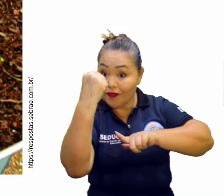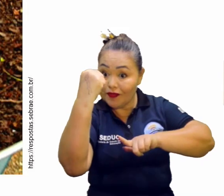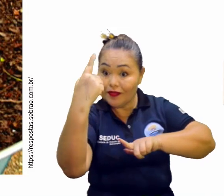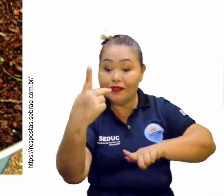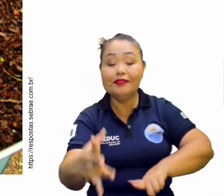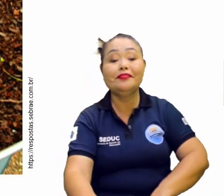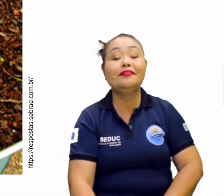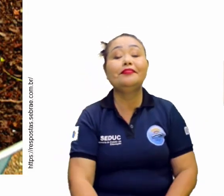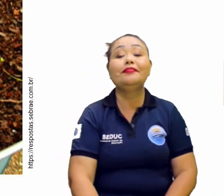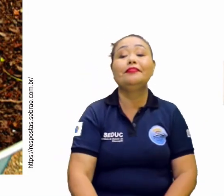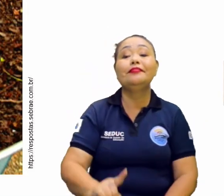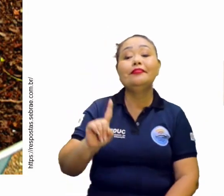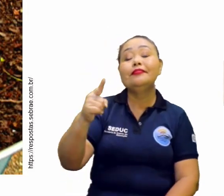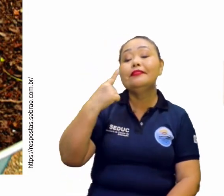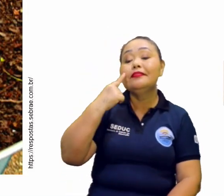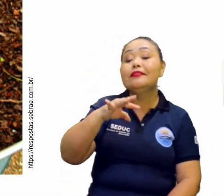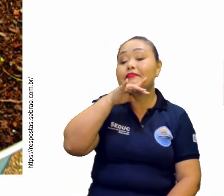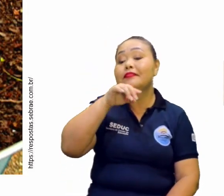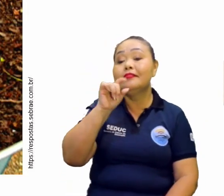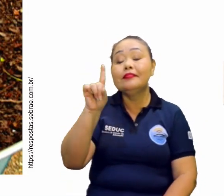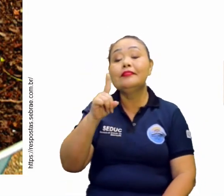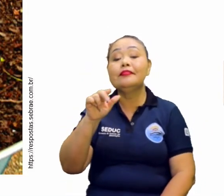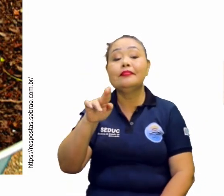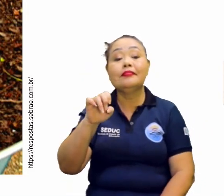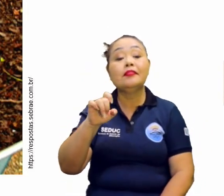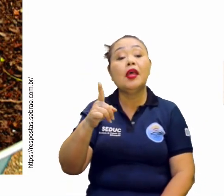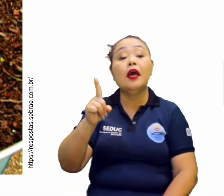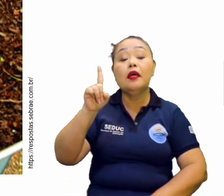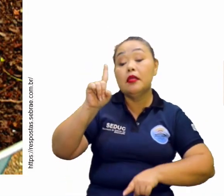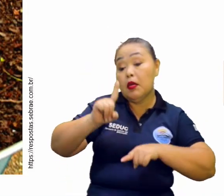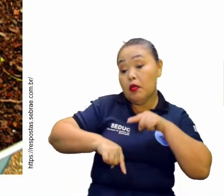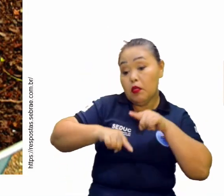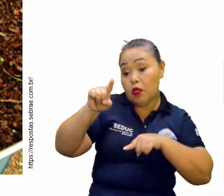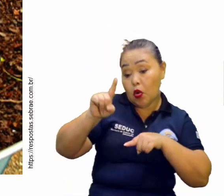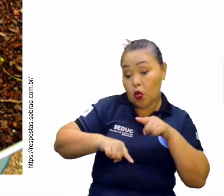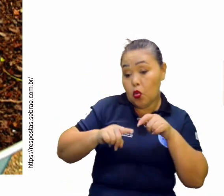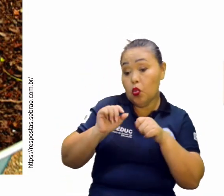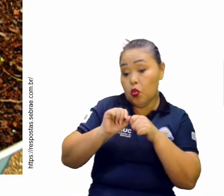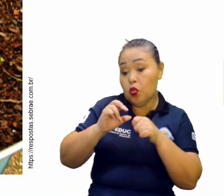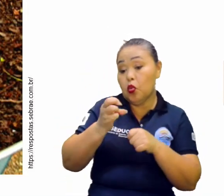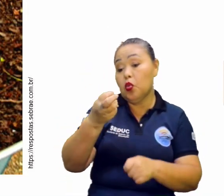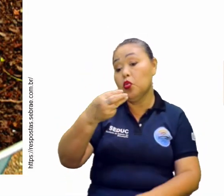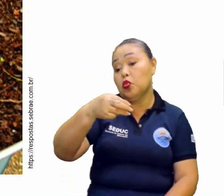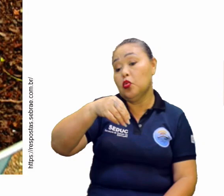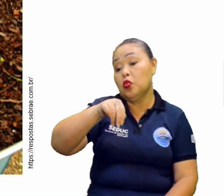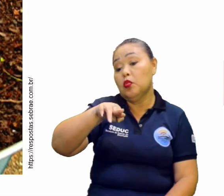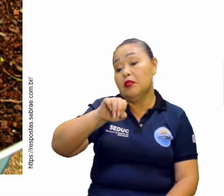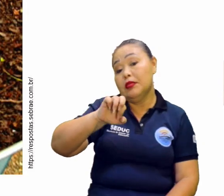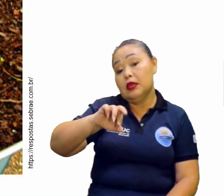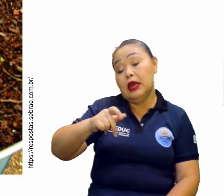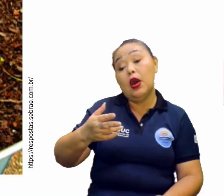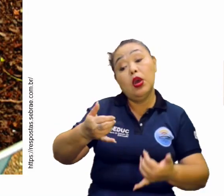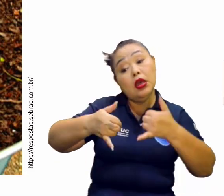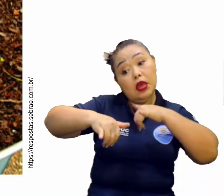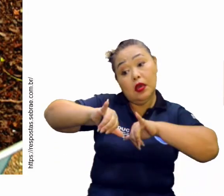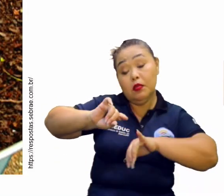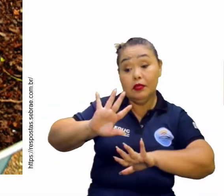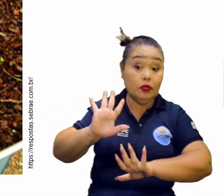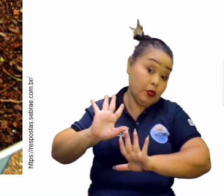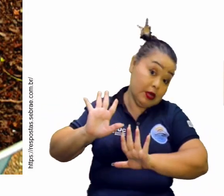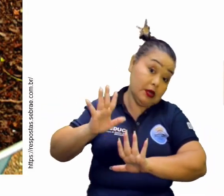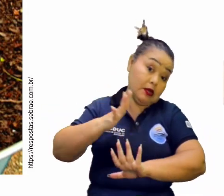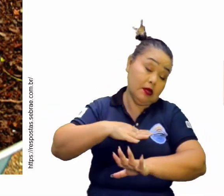origem animal, vegetal ou produto mineral e químico, que não é o que a gente gostaria, né? Que se mistura à terra